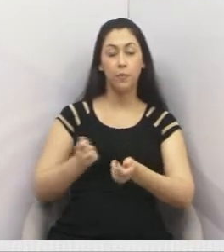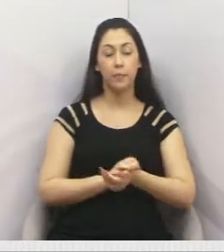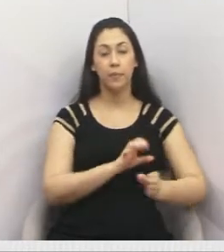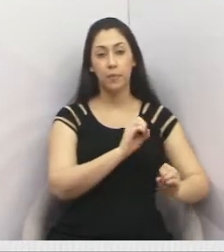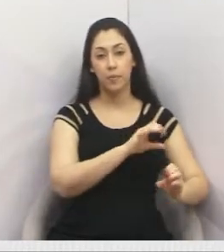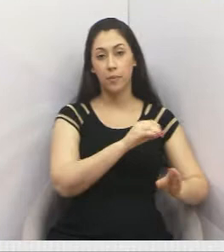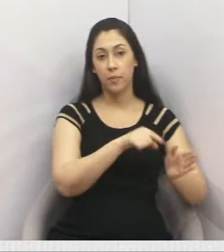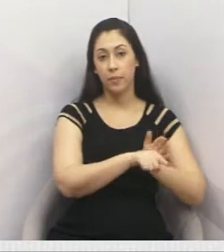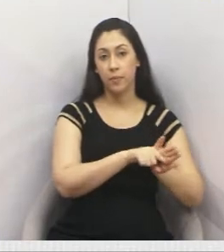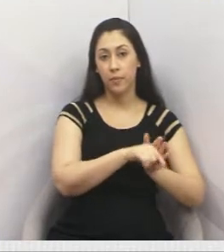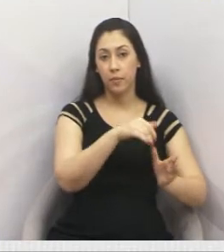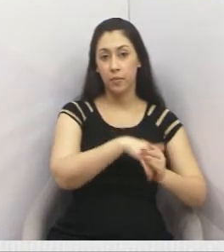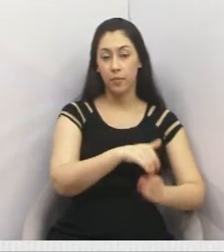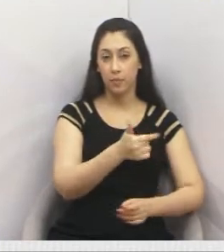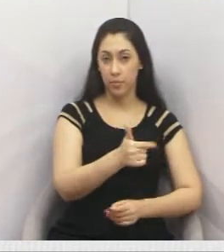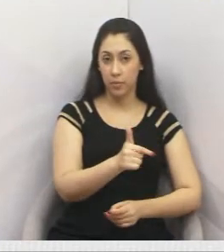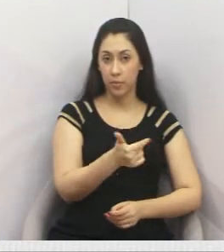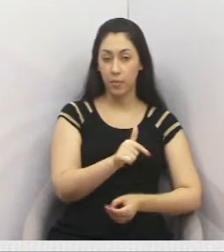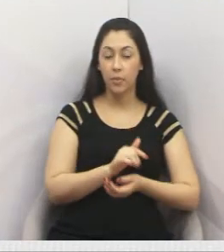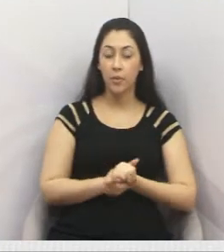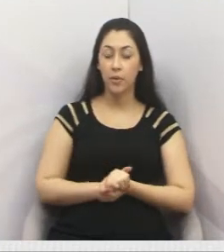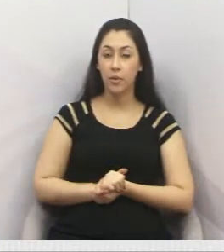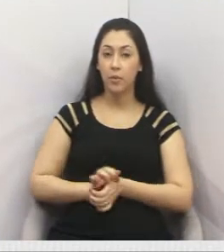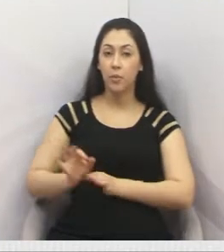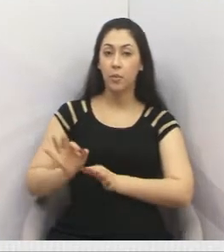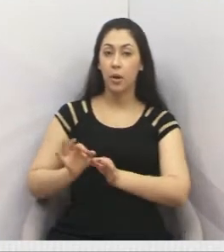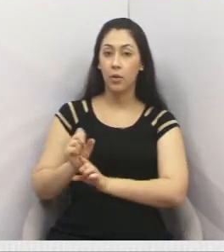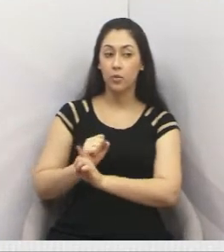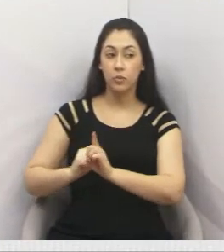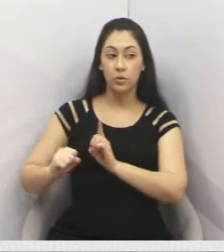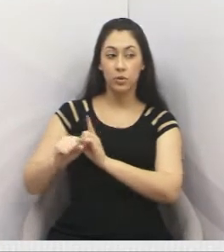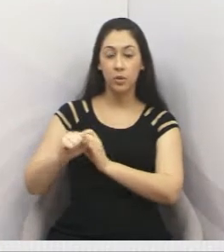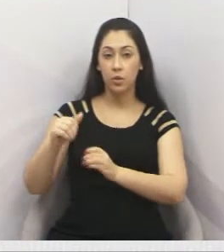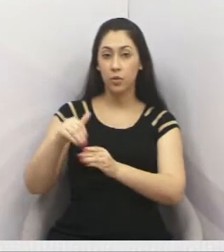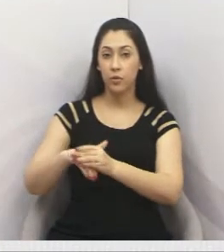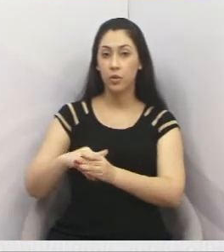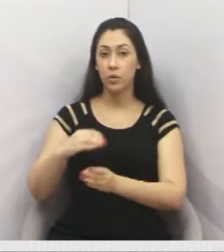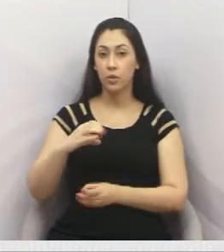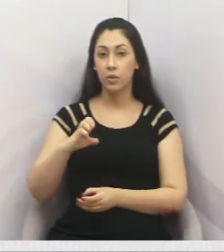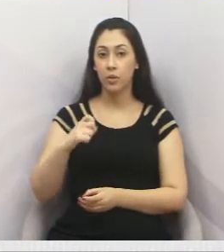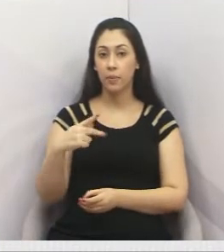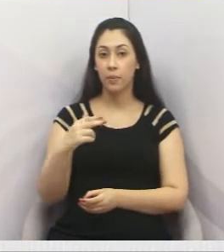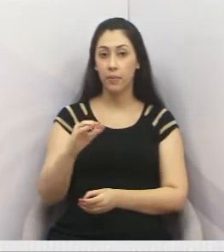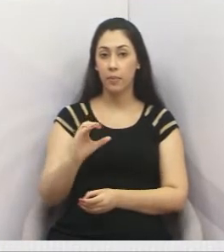e de pesquisa em branco e organização da sociedade civil, CEPAC.